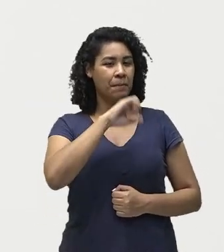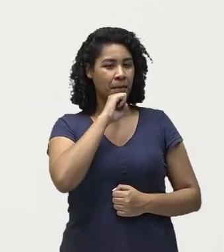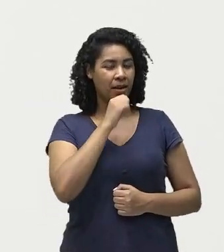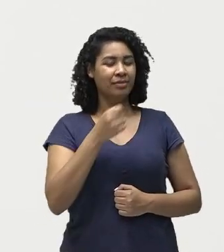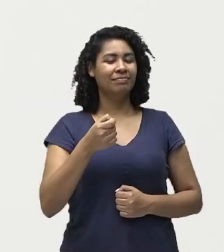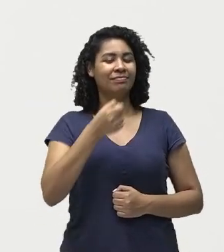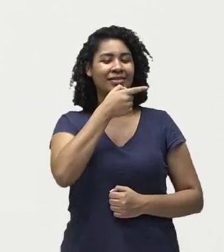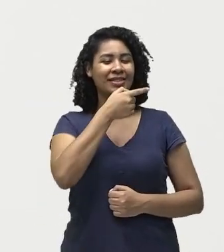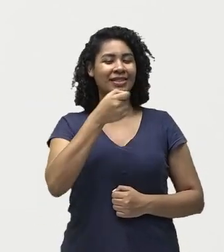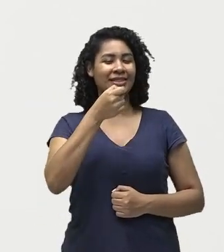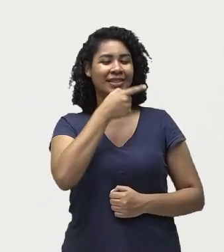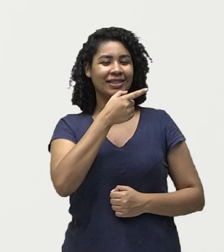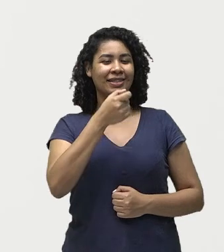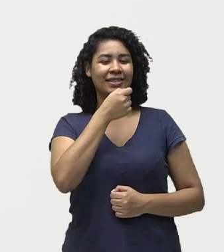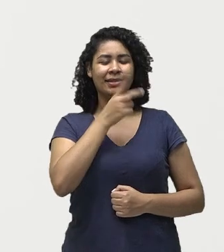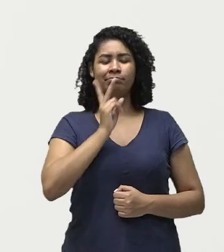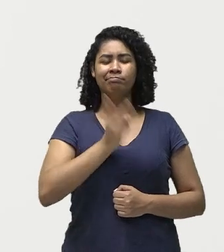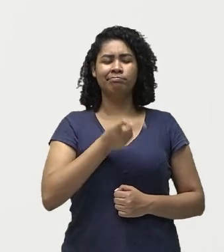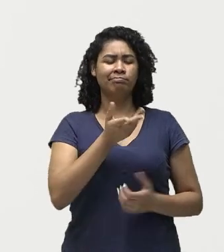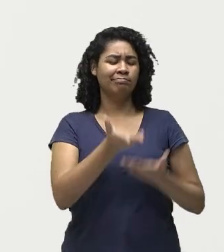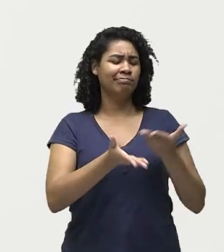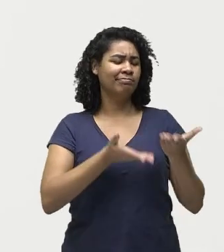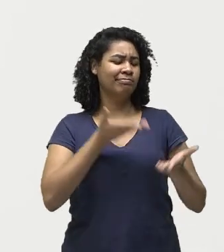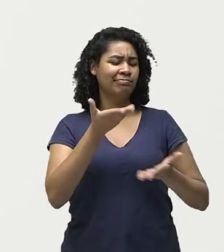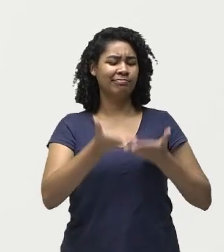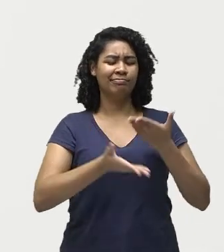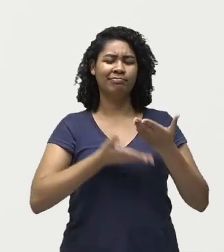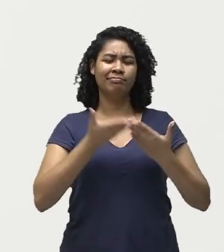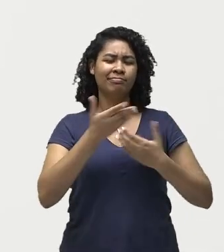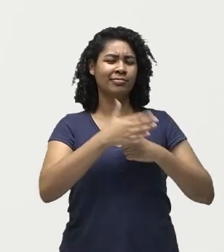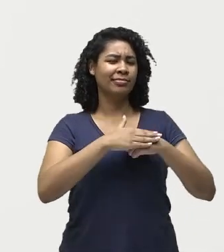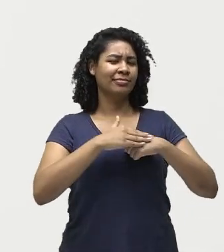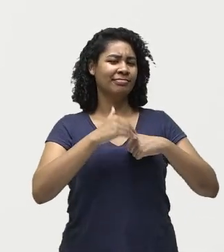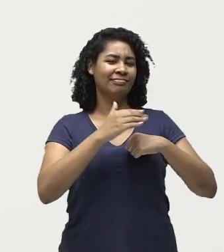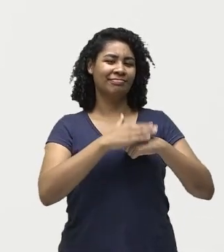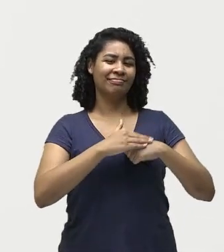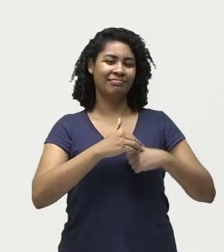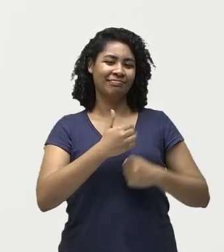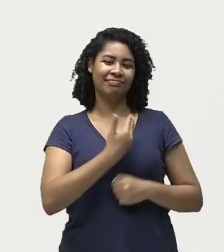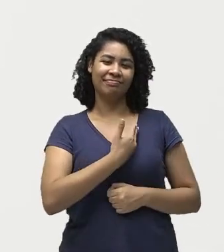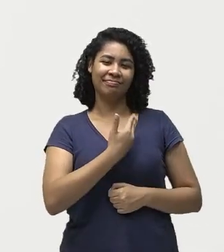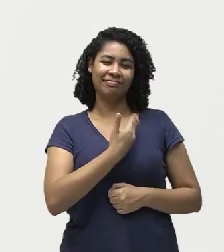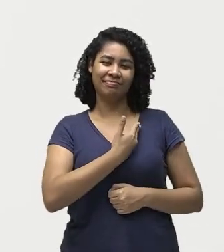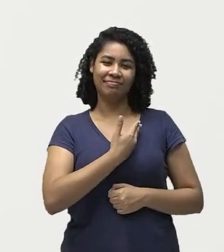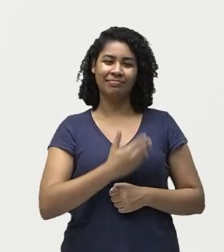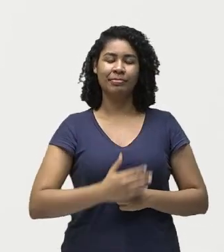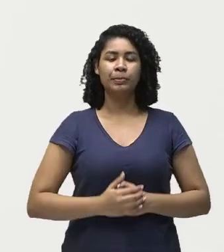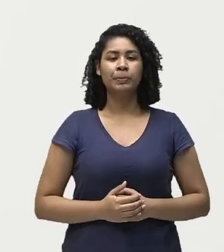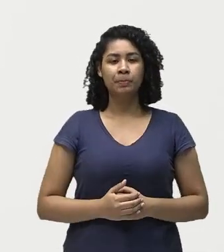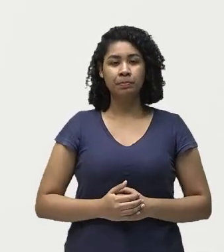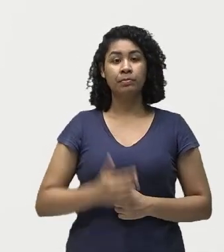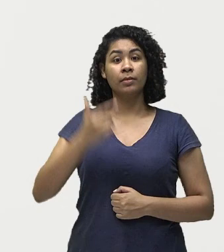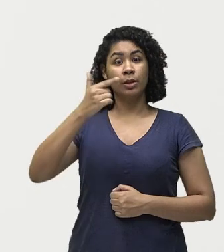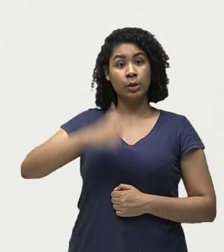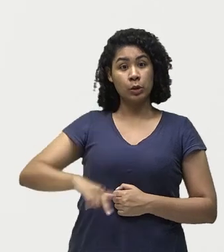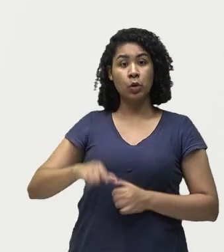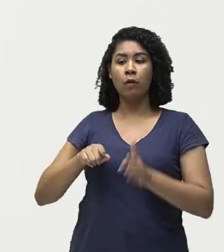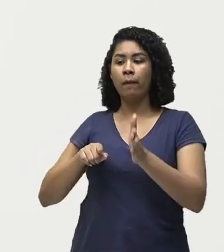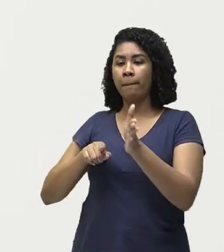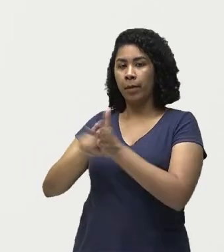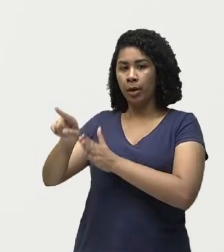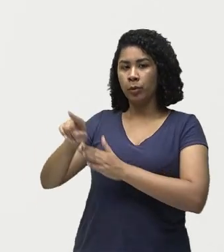very friendly. Ele é muito simpático, muito amigável. E aqui nós temos de novo outra